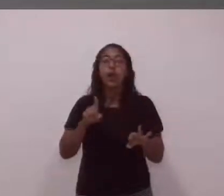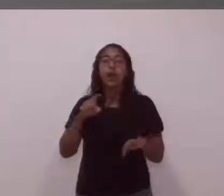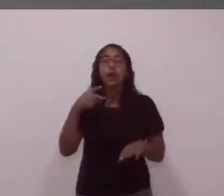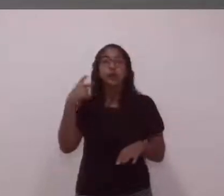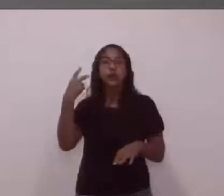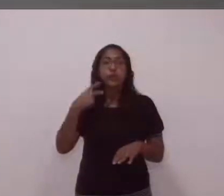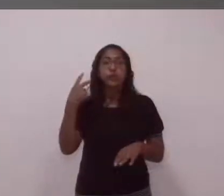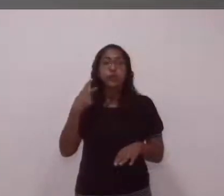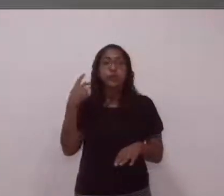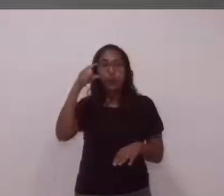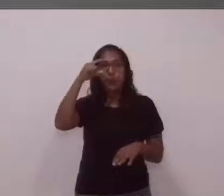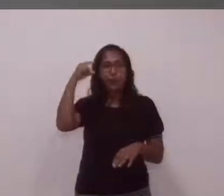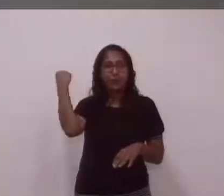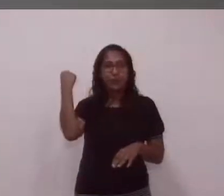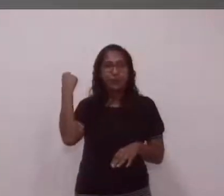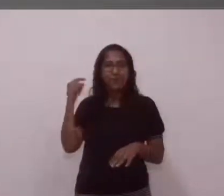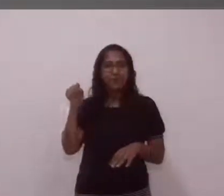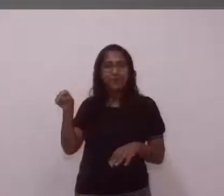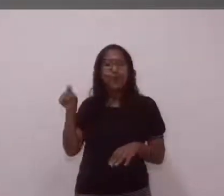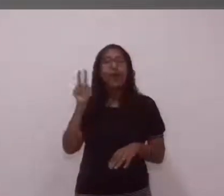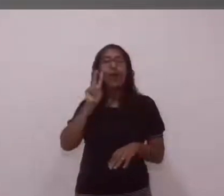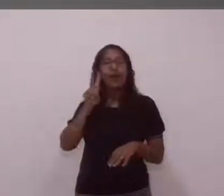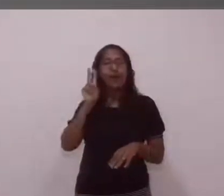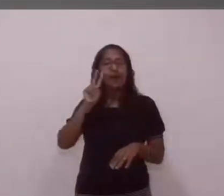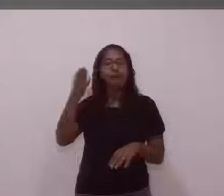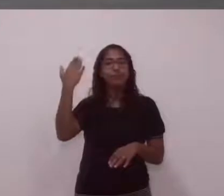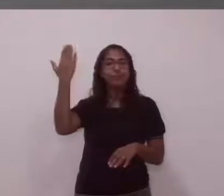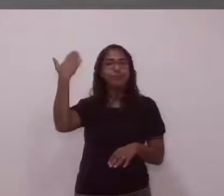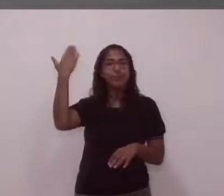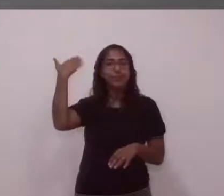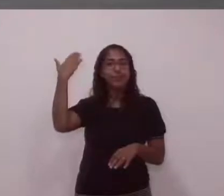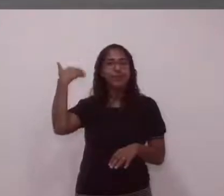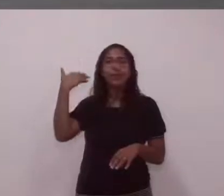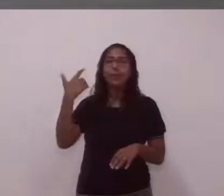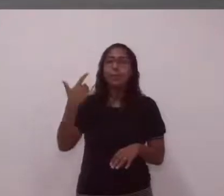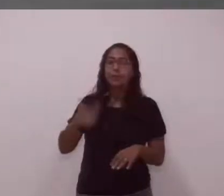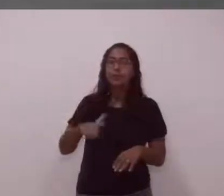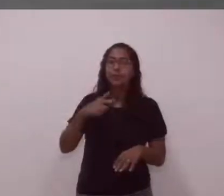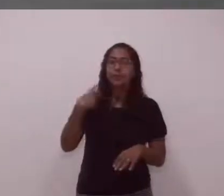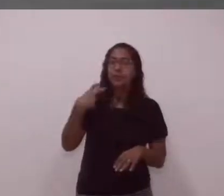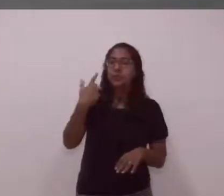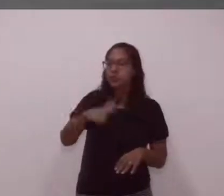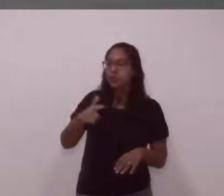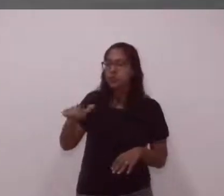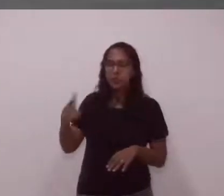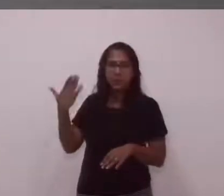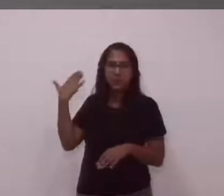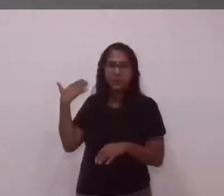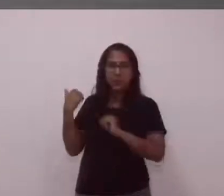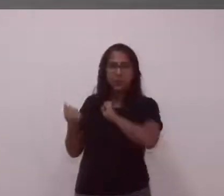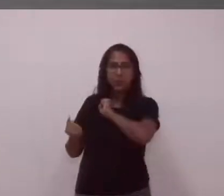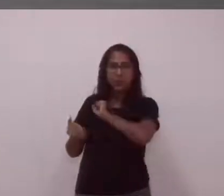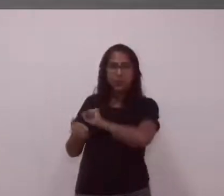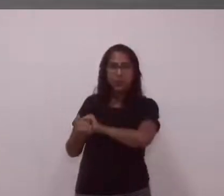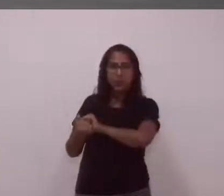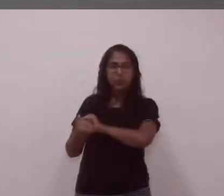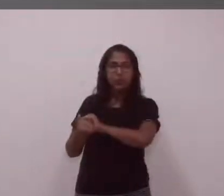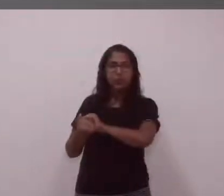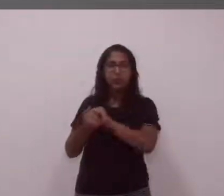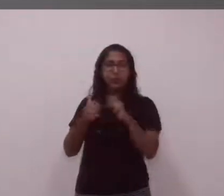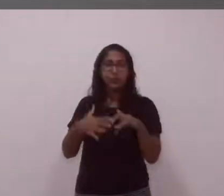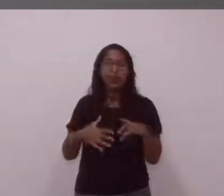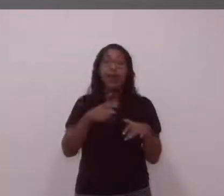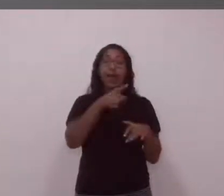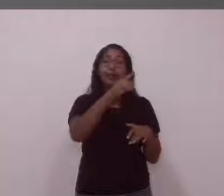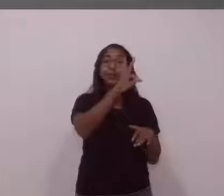sempre lembra aqui na tribuna que não só eu não lembro mais quem mas outros vereadores falaram que quando o